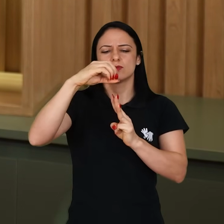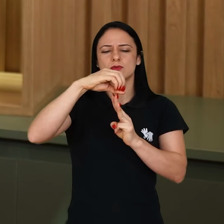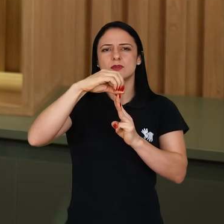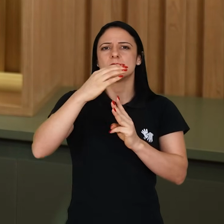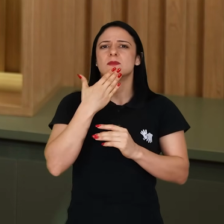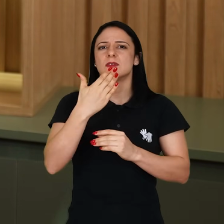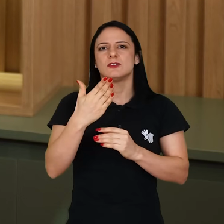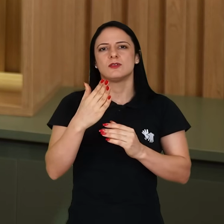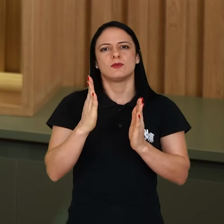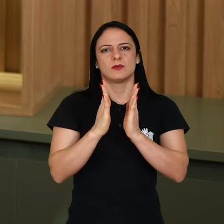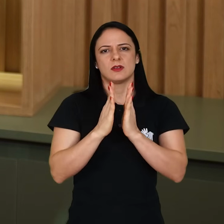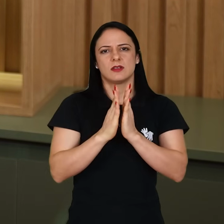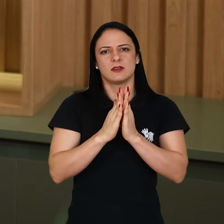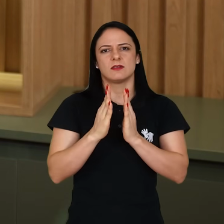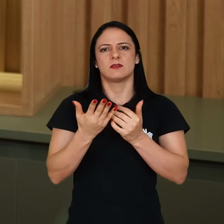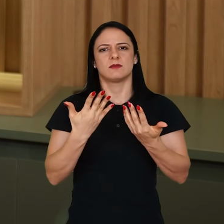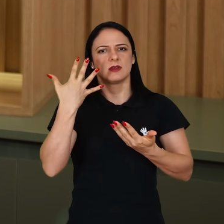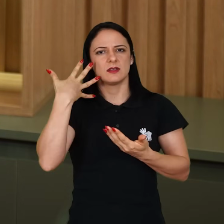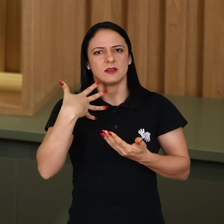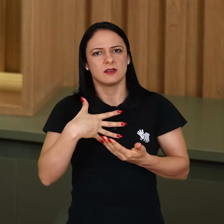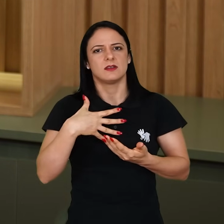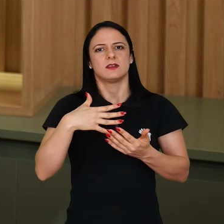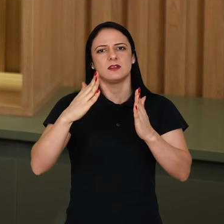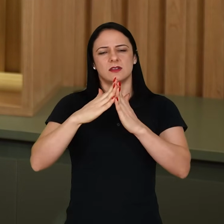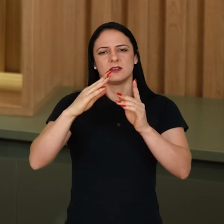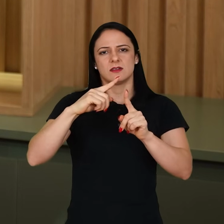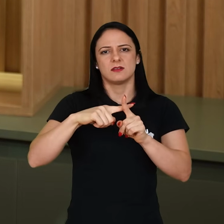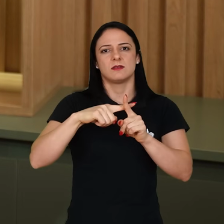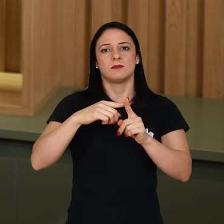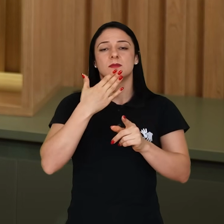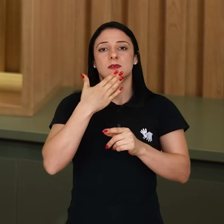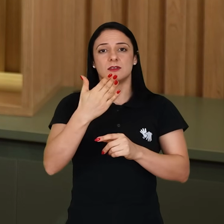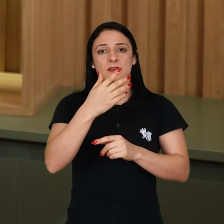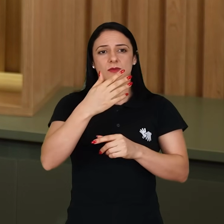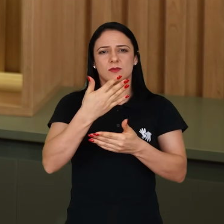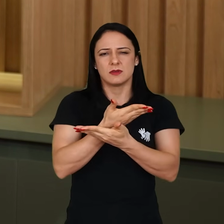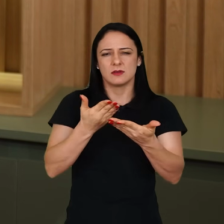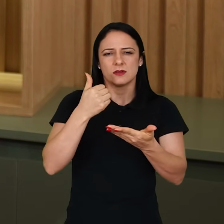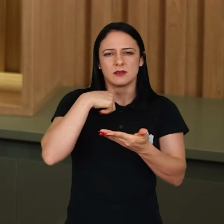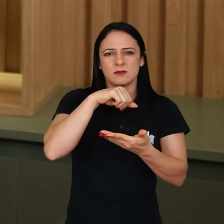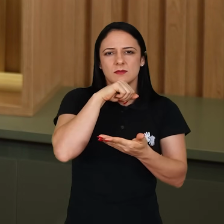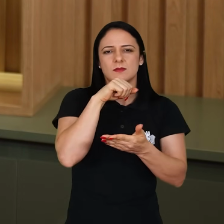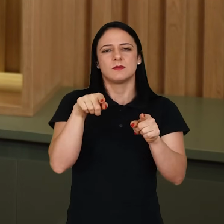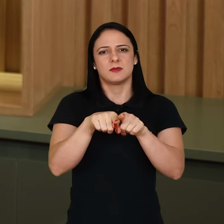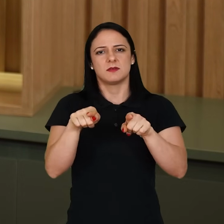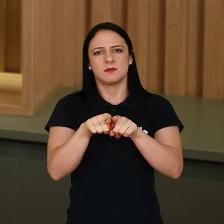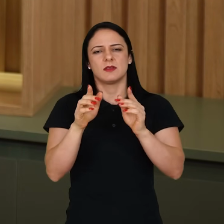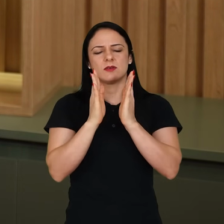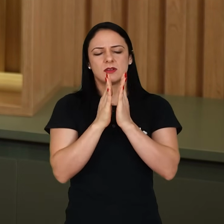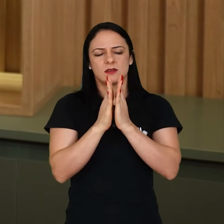pedindo oração por uma criança da paróquia Nossa Senhora da Piedade, pedindo que as mães